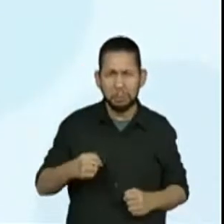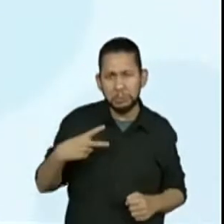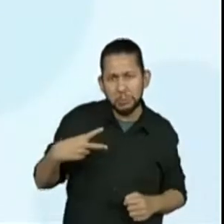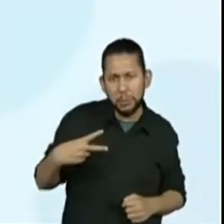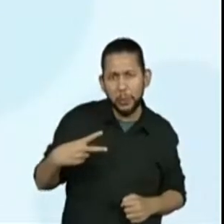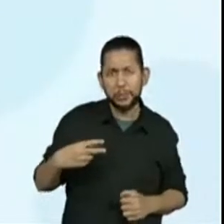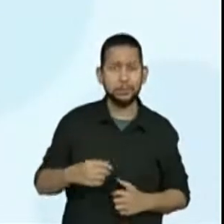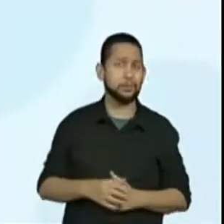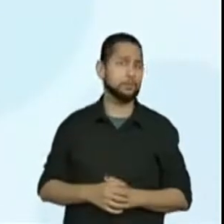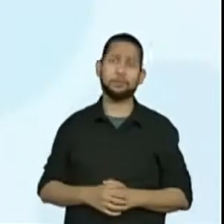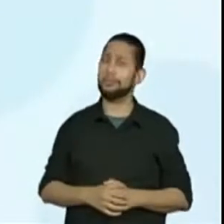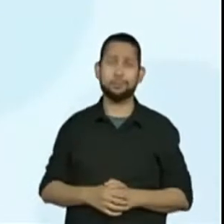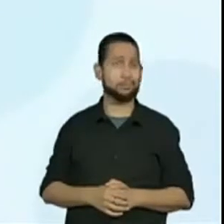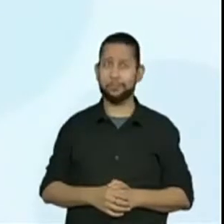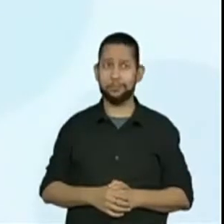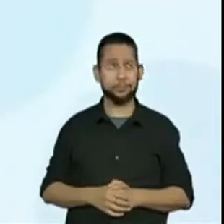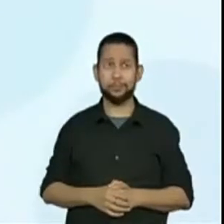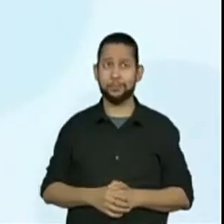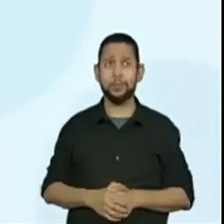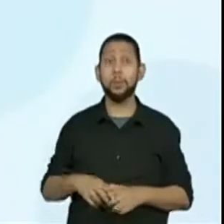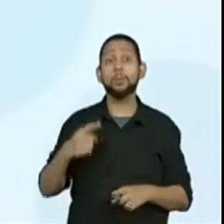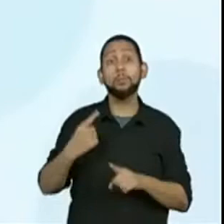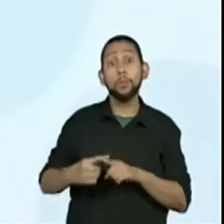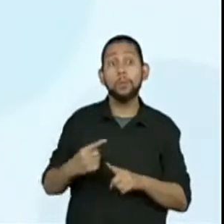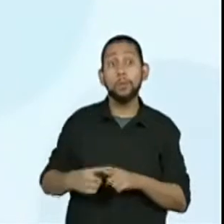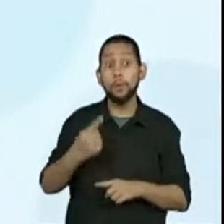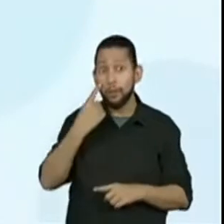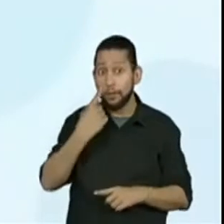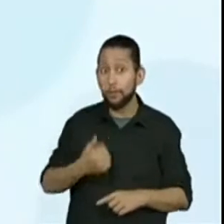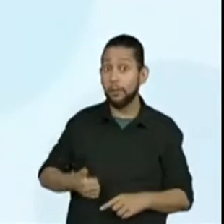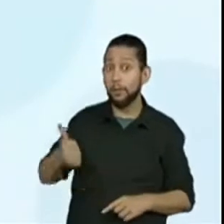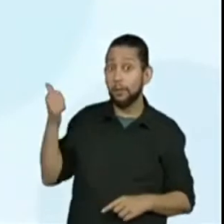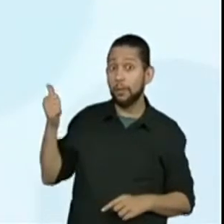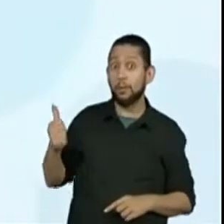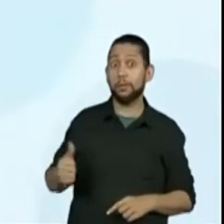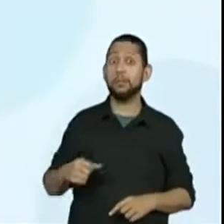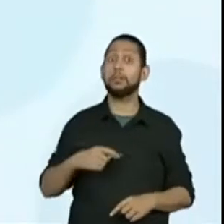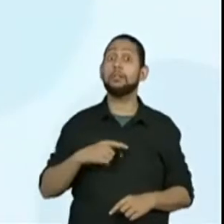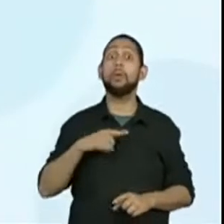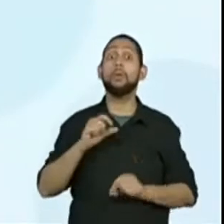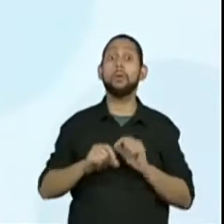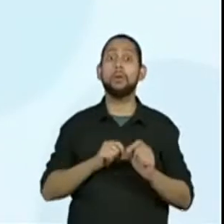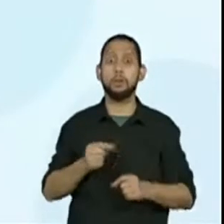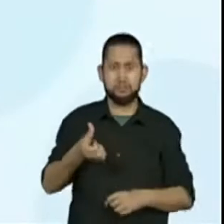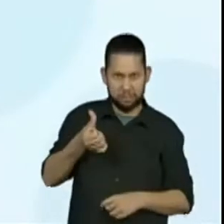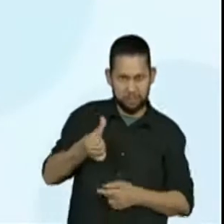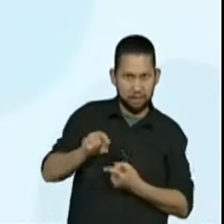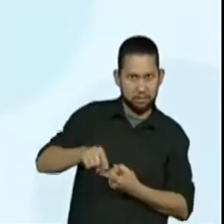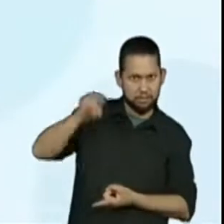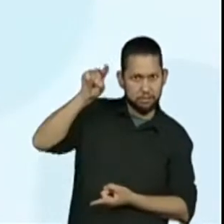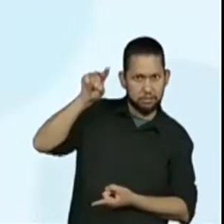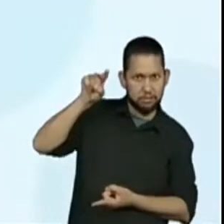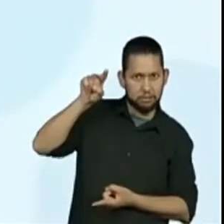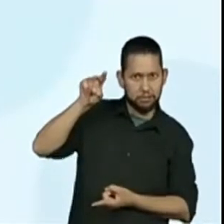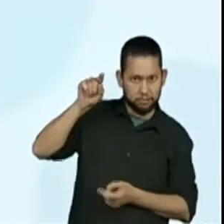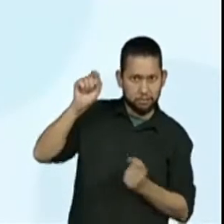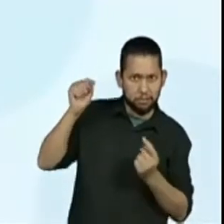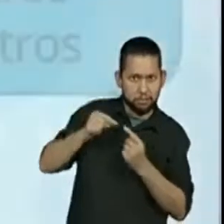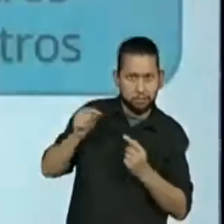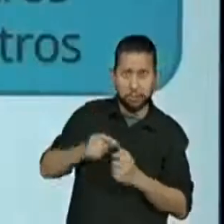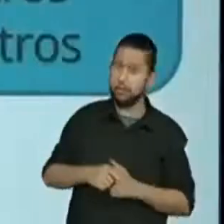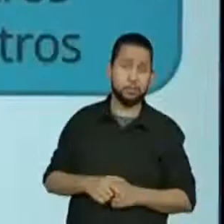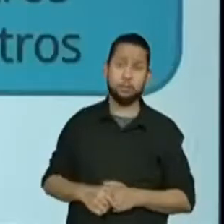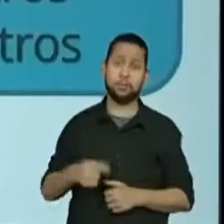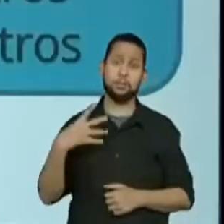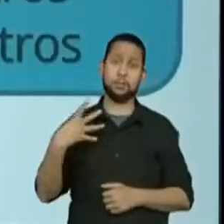2 quadradinhos completos, porque eu não tenho 6 metros de altura,